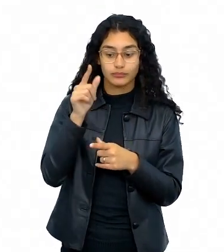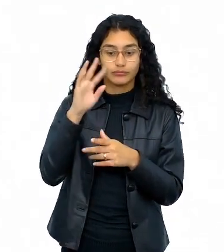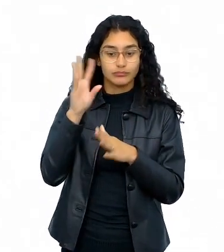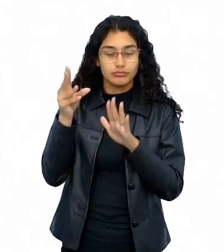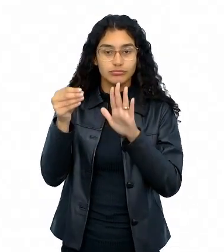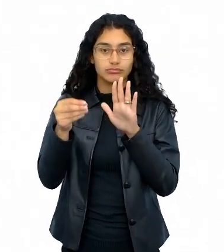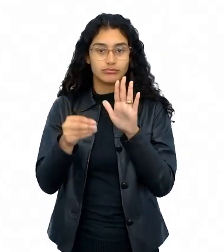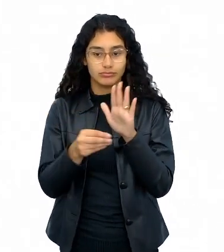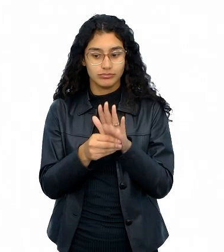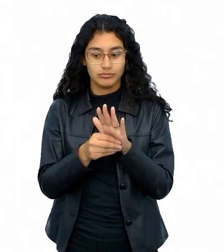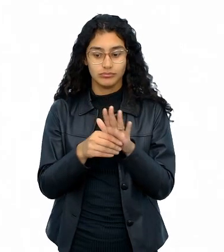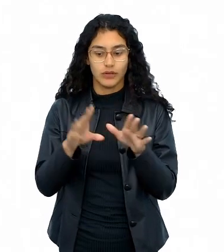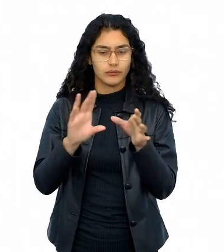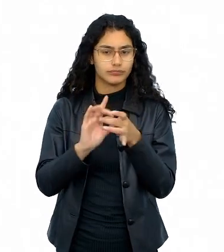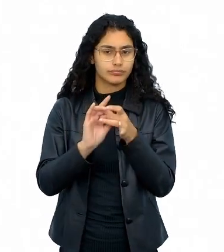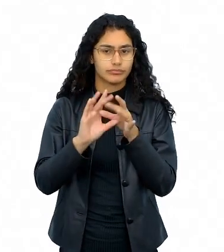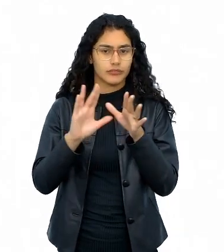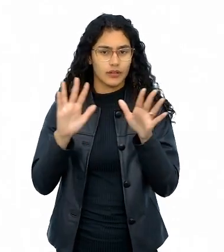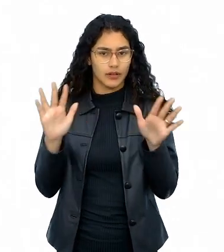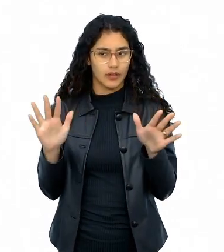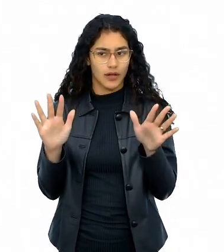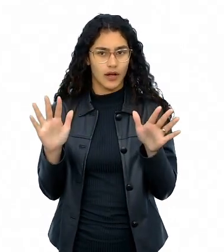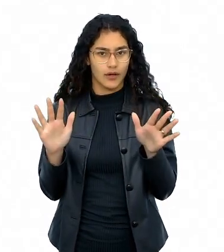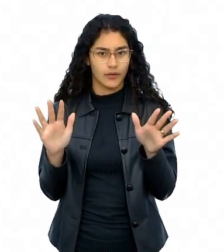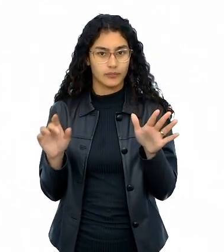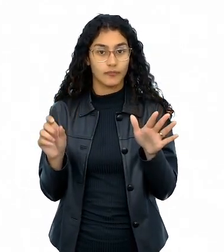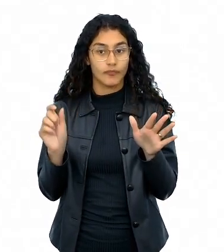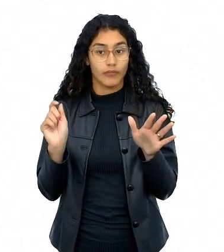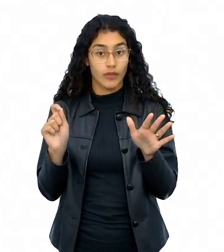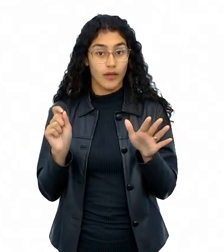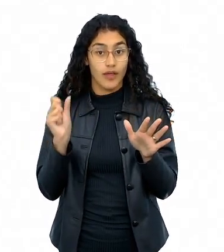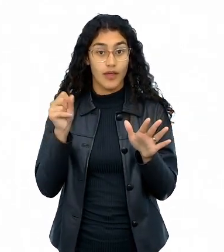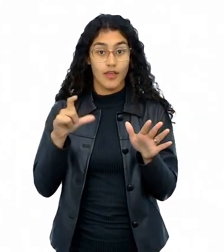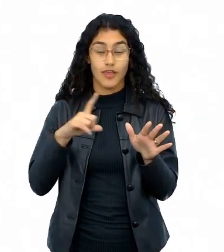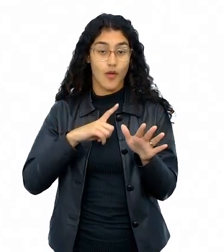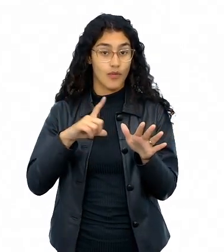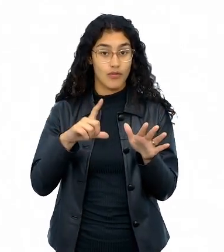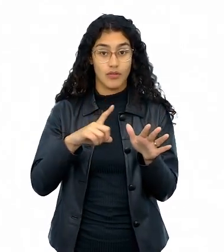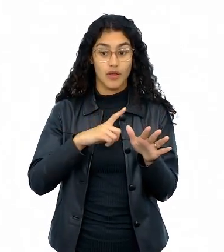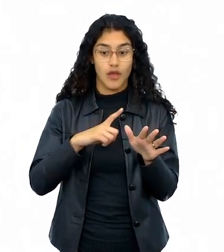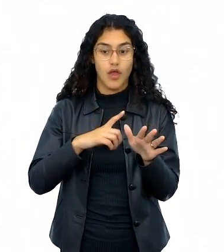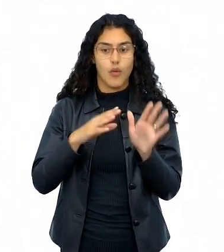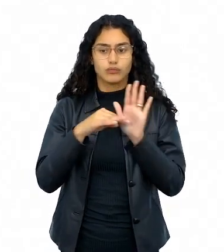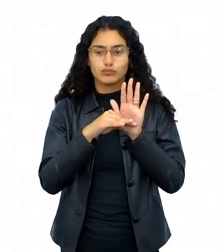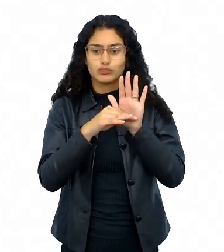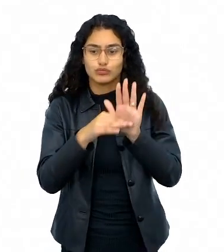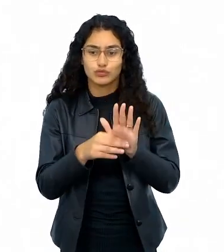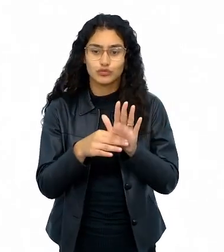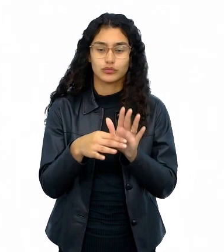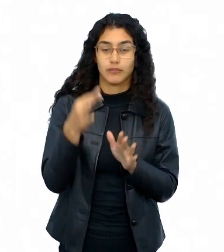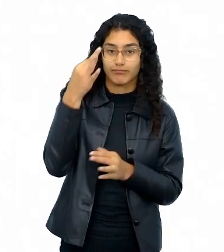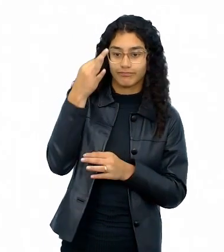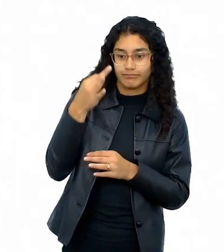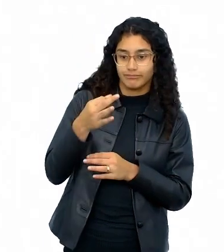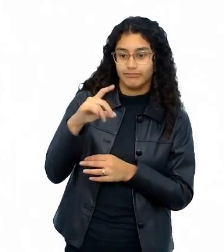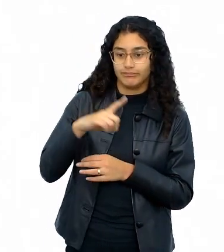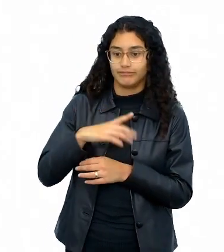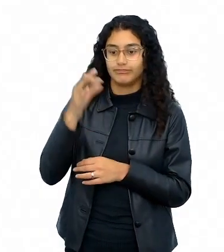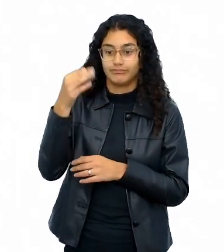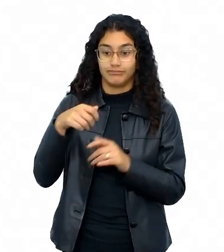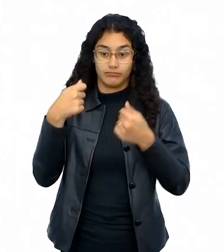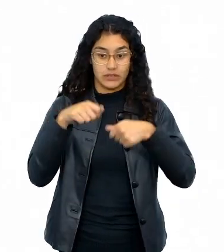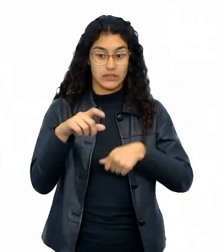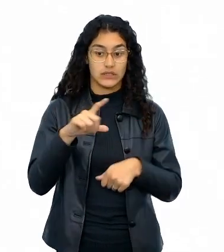reta, para deixar bem claro que se não tiver o domínio bonitinho lá, em